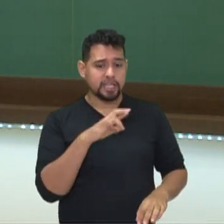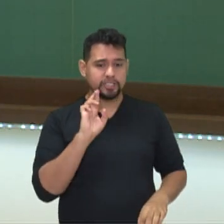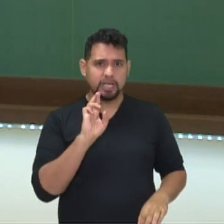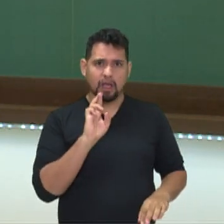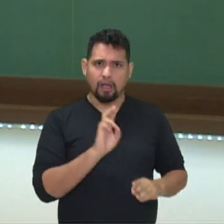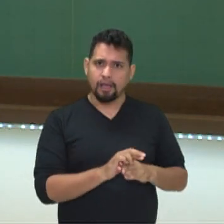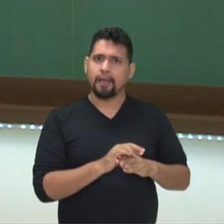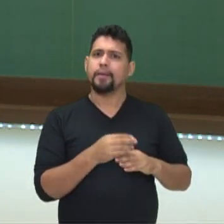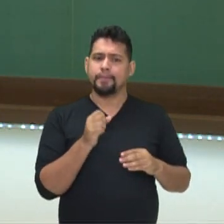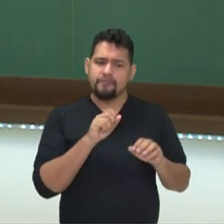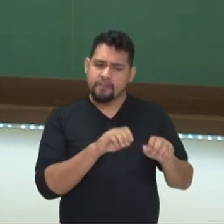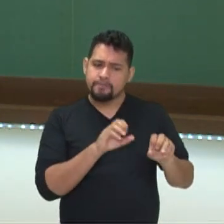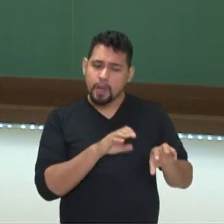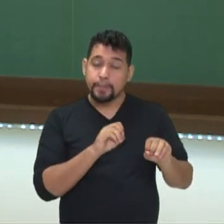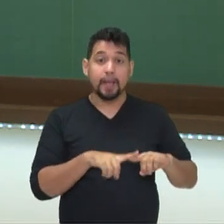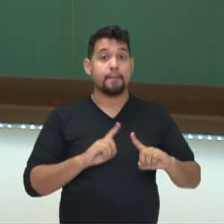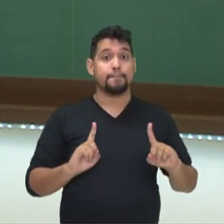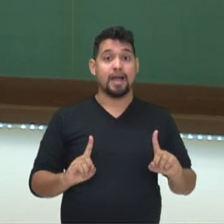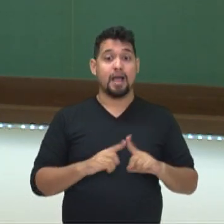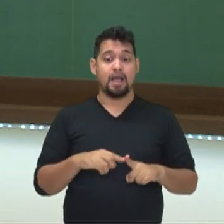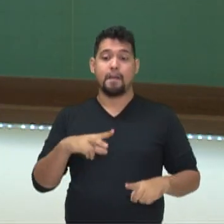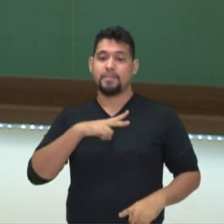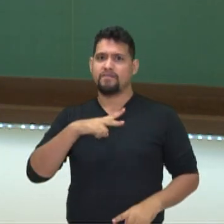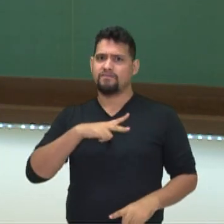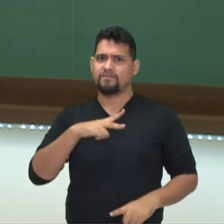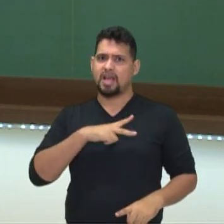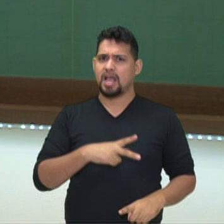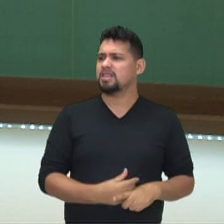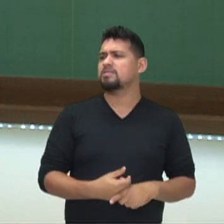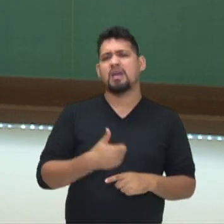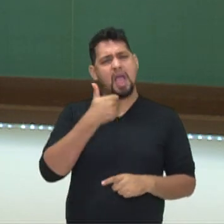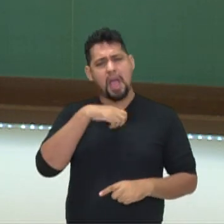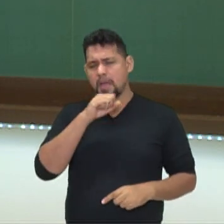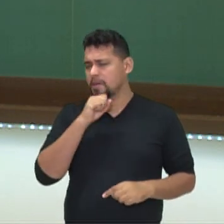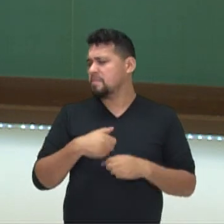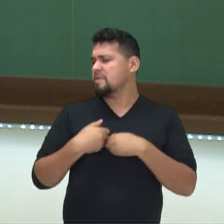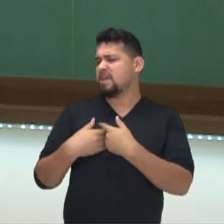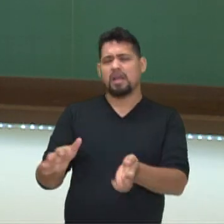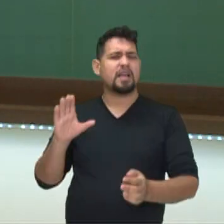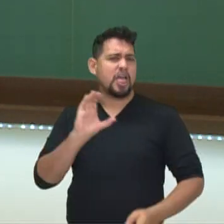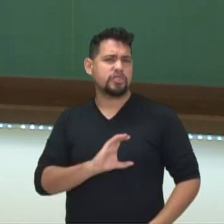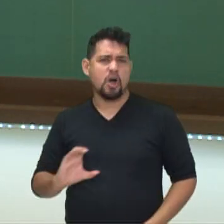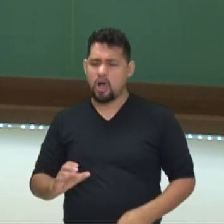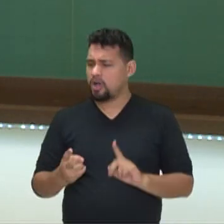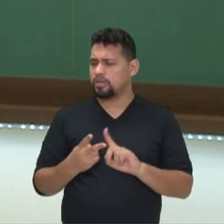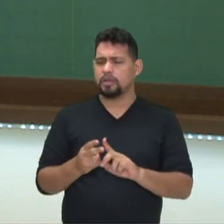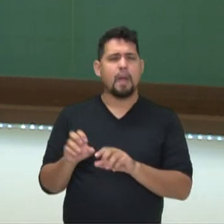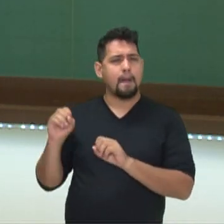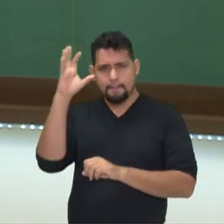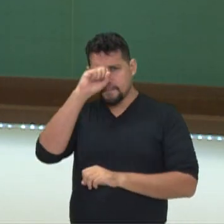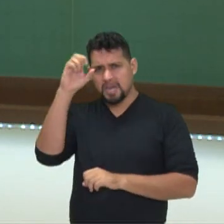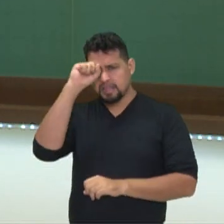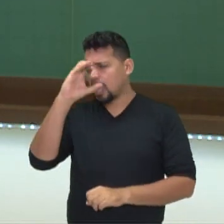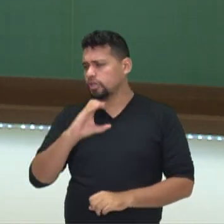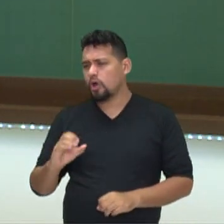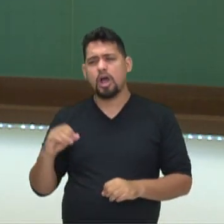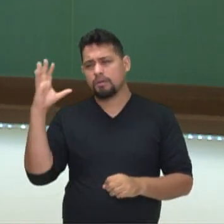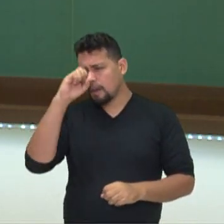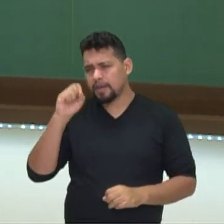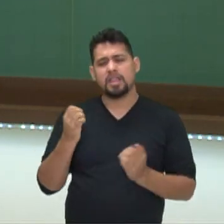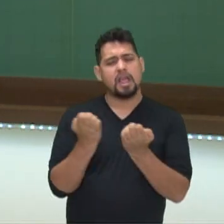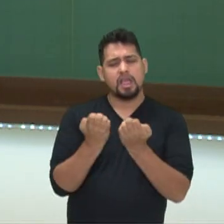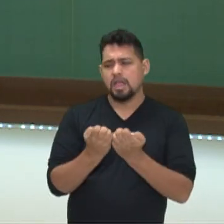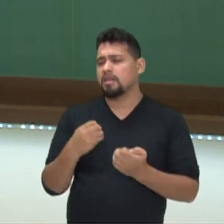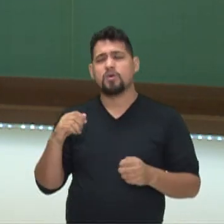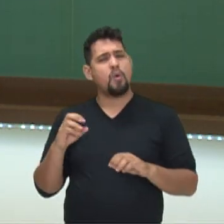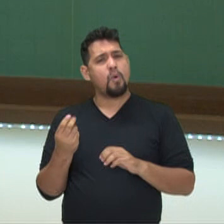sagrados. Da esfera privada, os pais mandam seus filhos para catequese, enfim, para doutrinação no lugar privado ou da